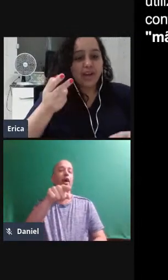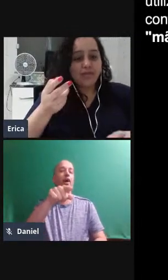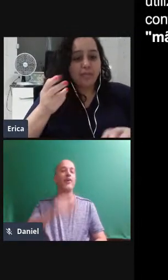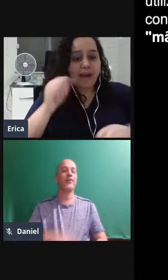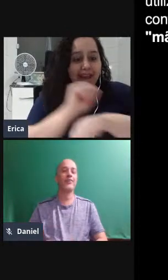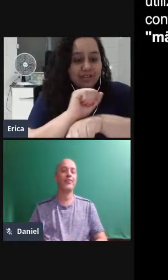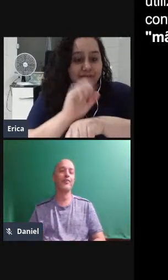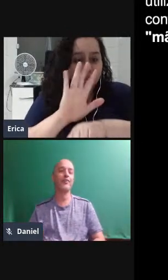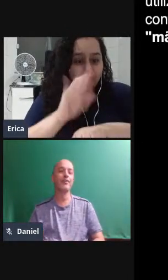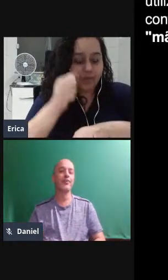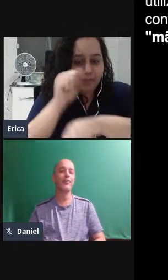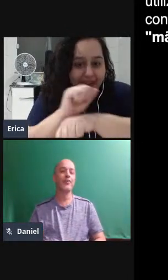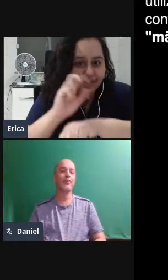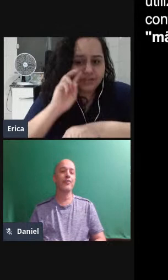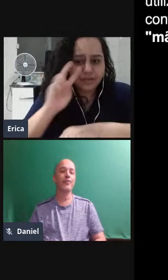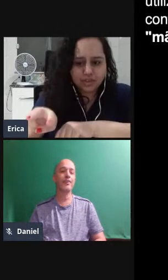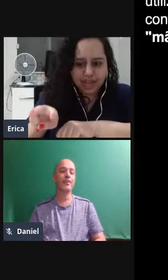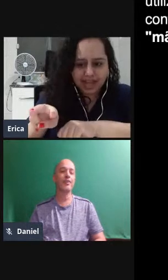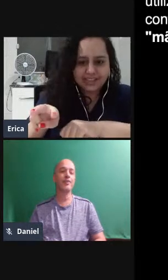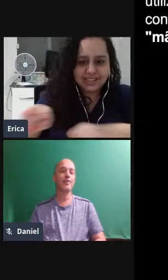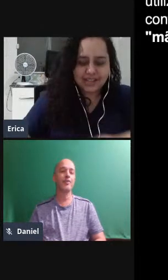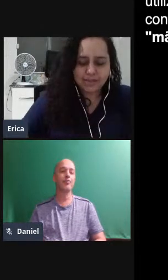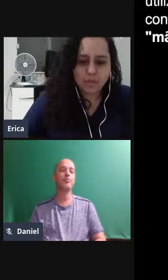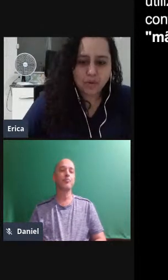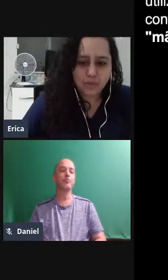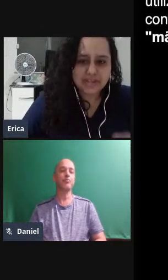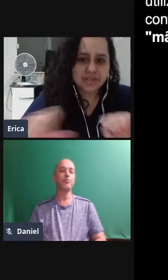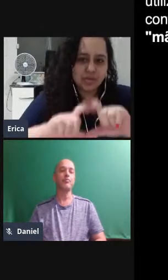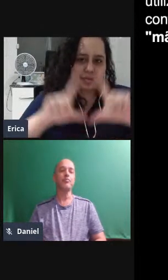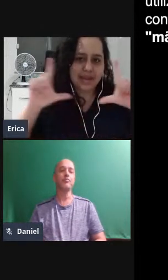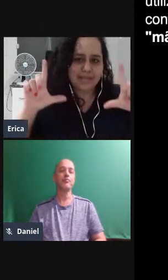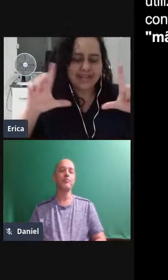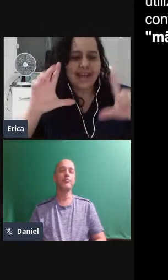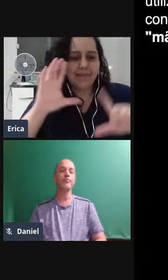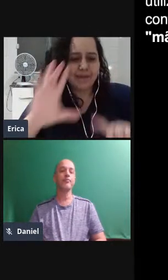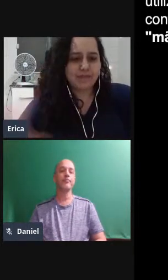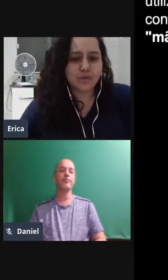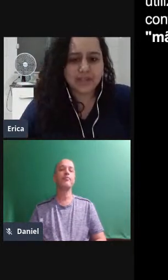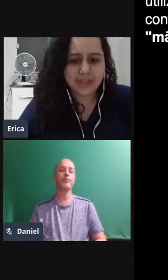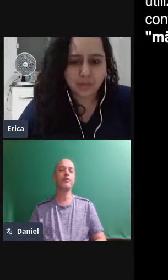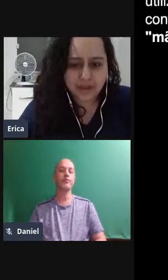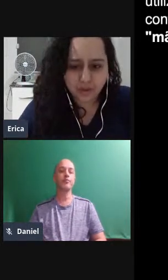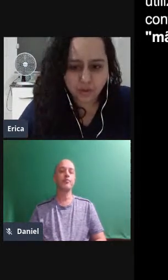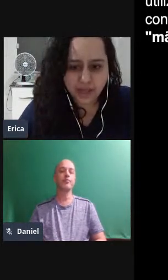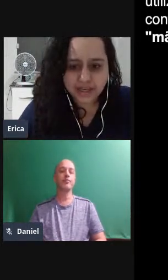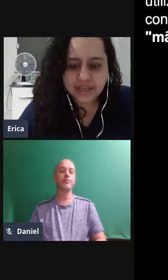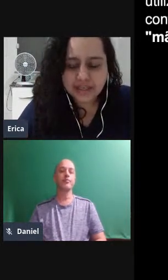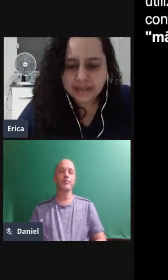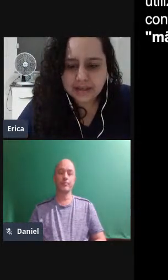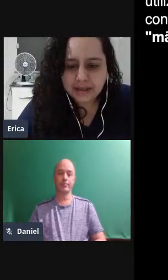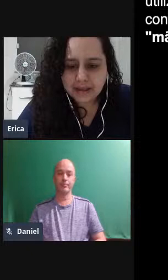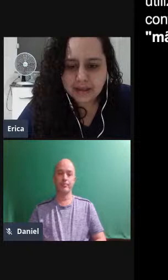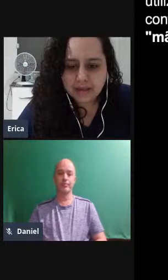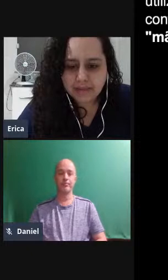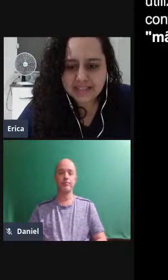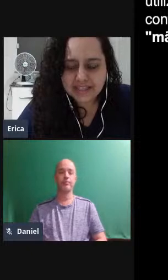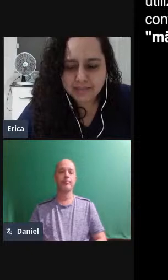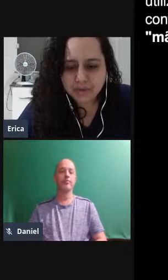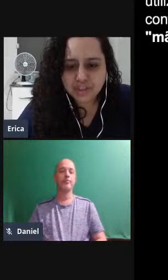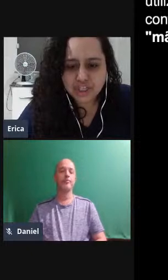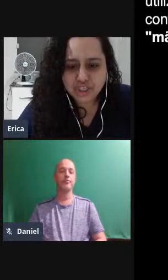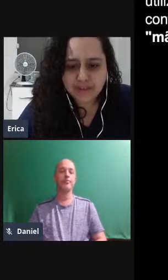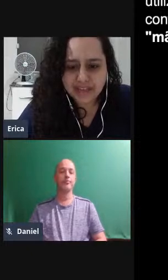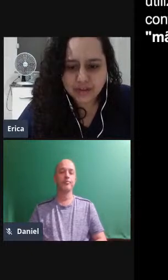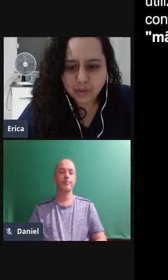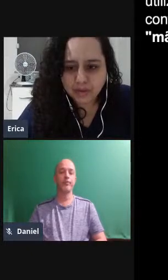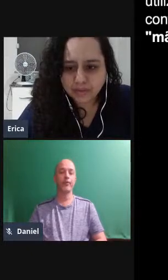eu agora eu vou parar de ver o chat, tá bom? Porque eu preciso ampliar minha tela para ver o Daniel maior. Mas aí